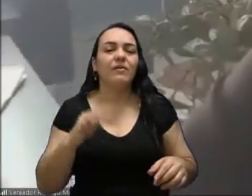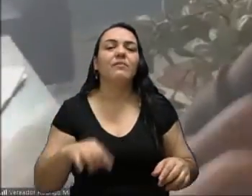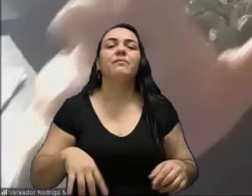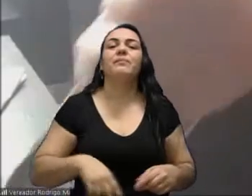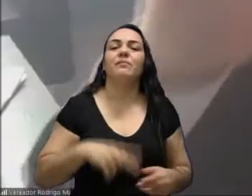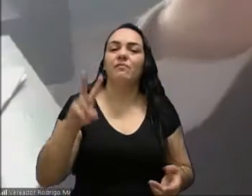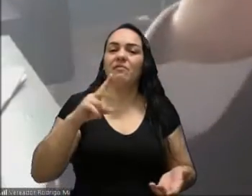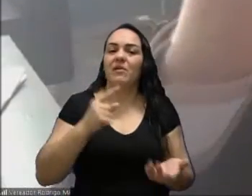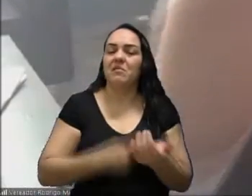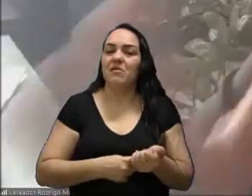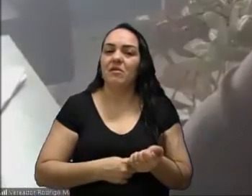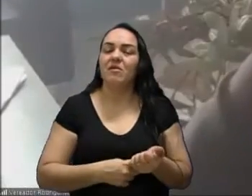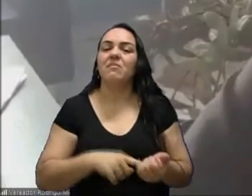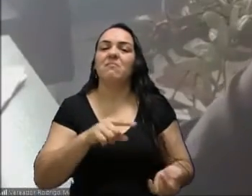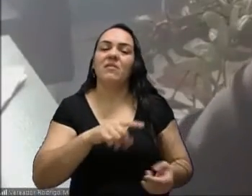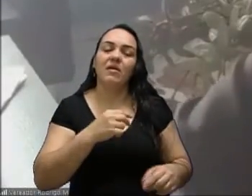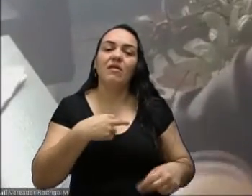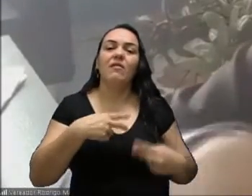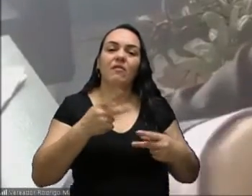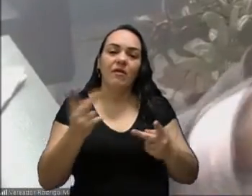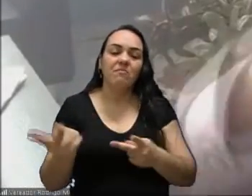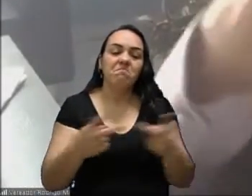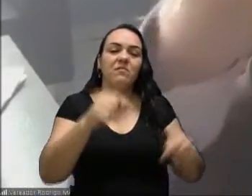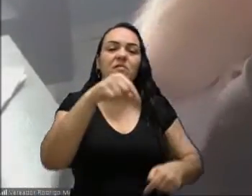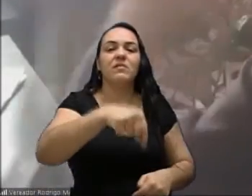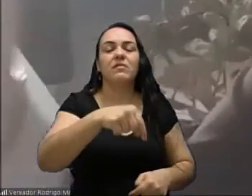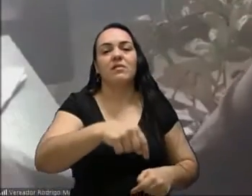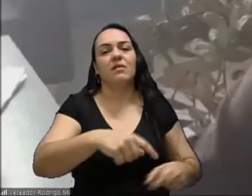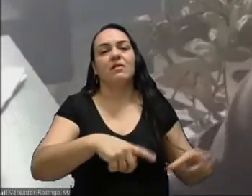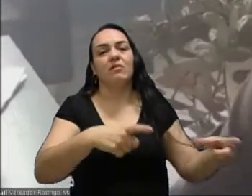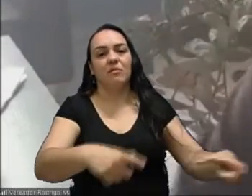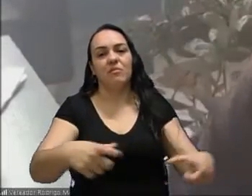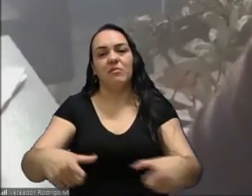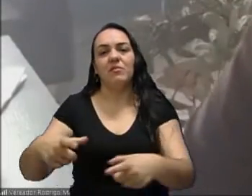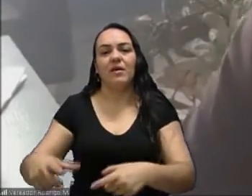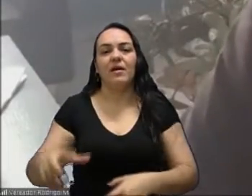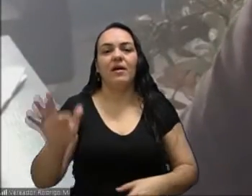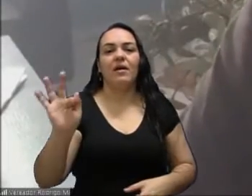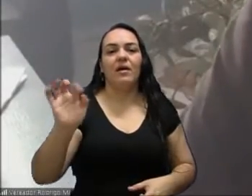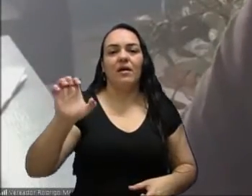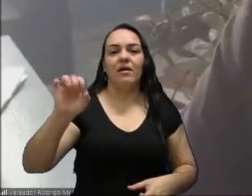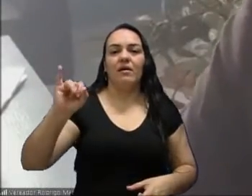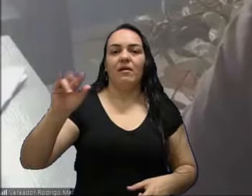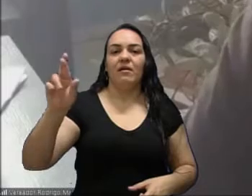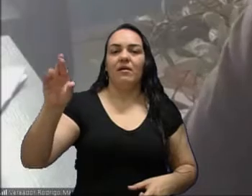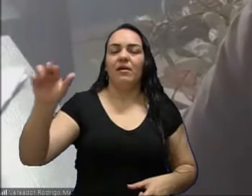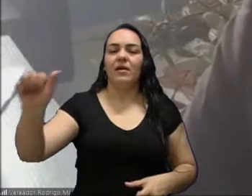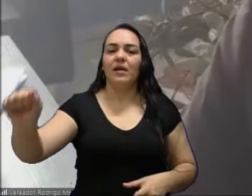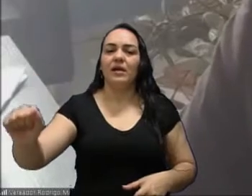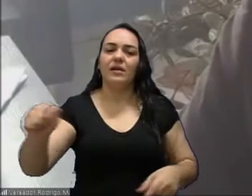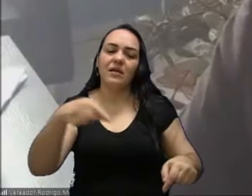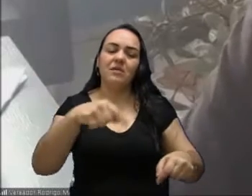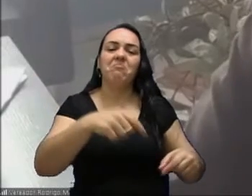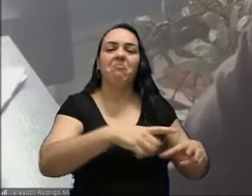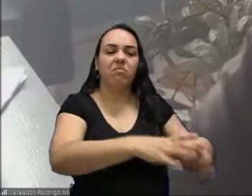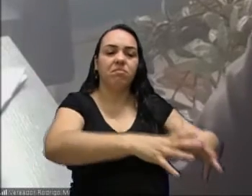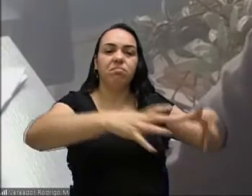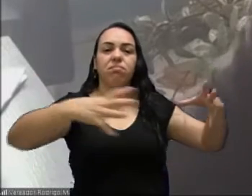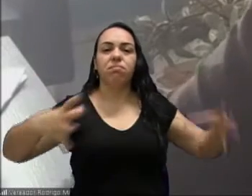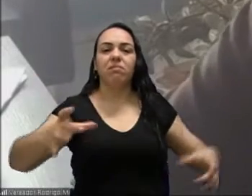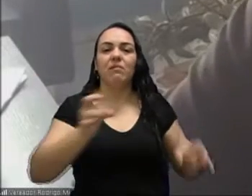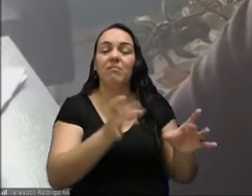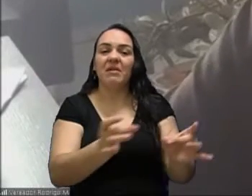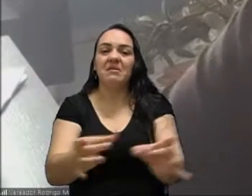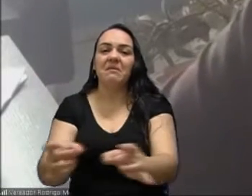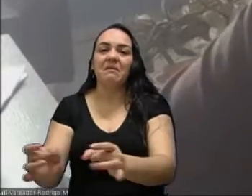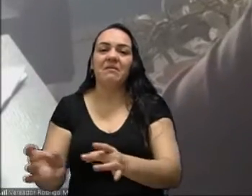Vitão, vereador Irineu, vários vereadores já tiveram lá, alguns outros que eu não sei se foram